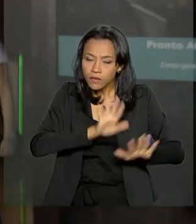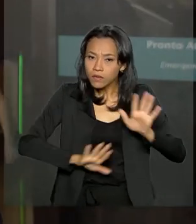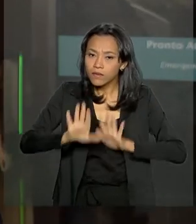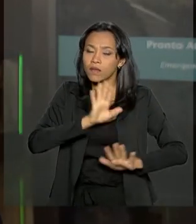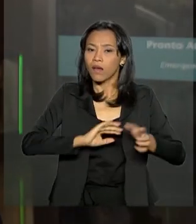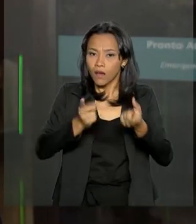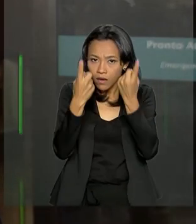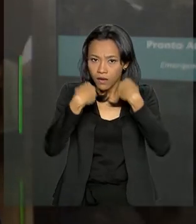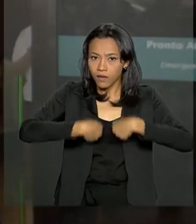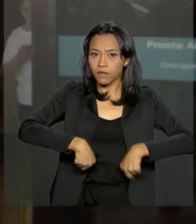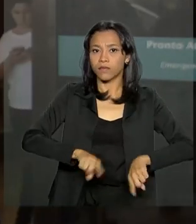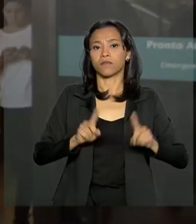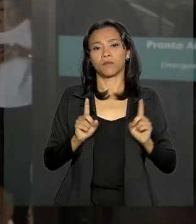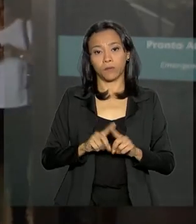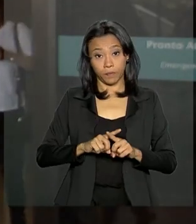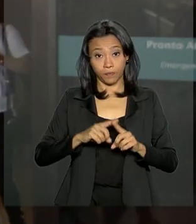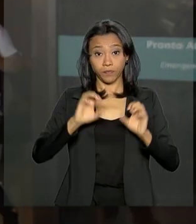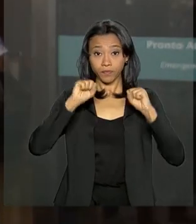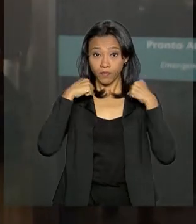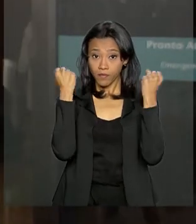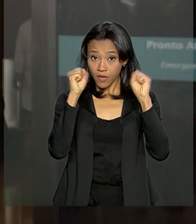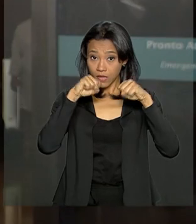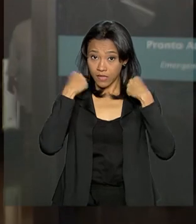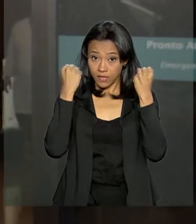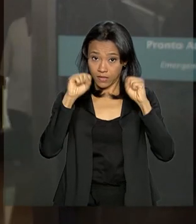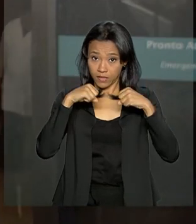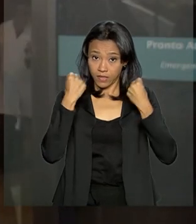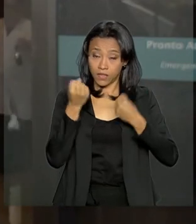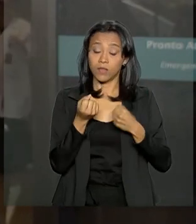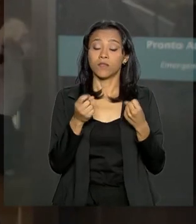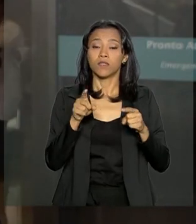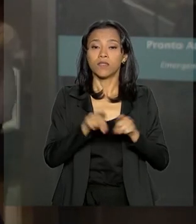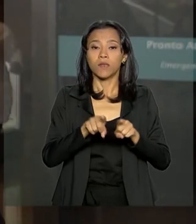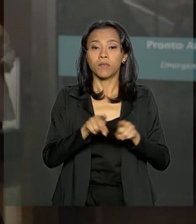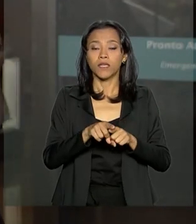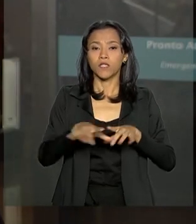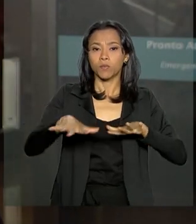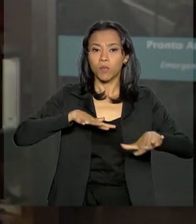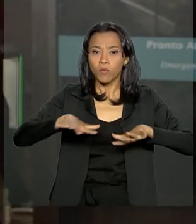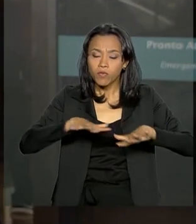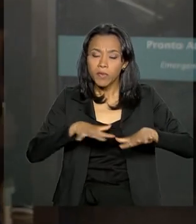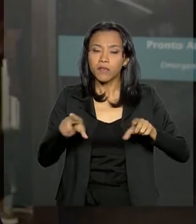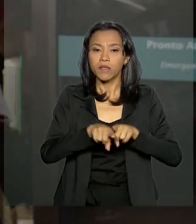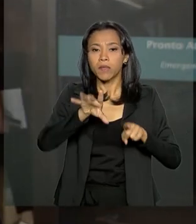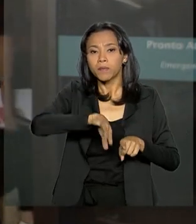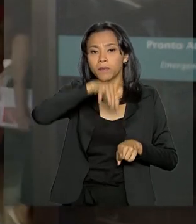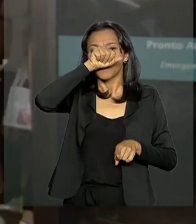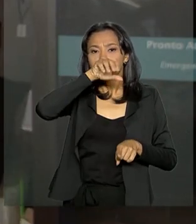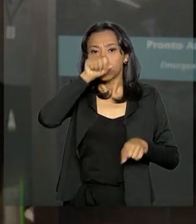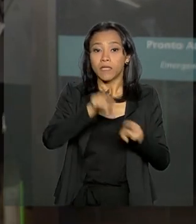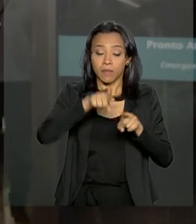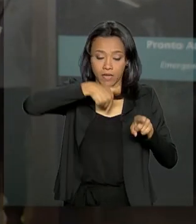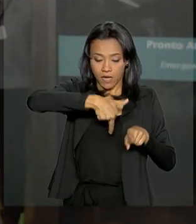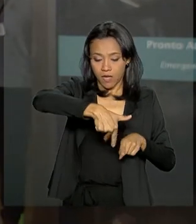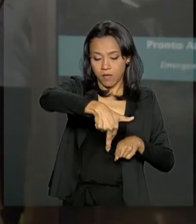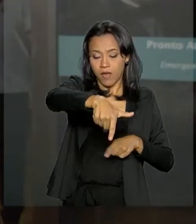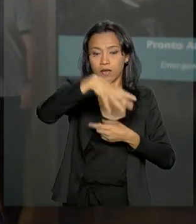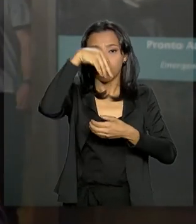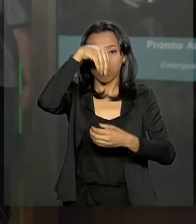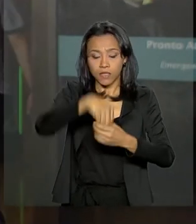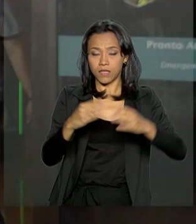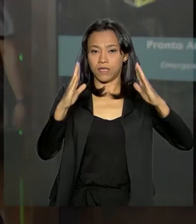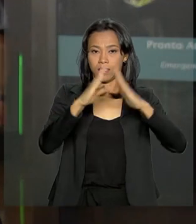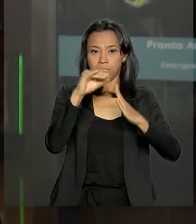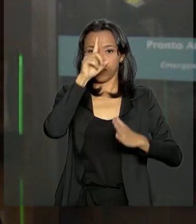venosa, exercícios de fisioterapia, tanto respiratória quanto motora, além de caminhadas pelos corredores do